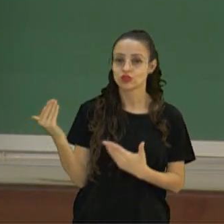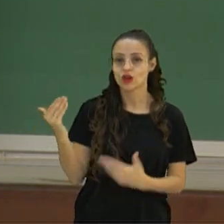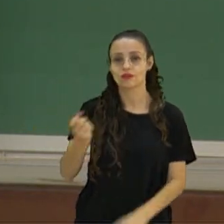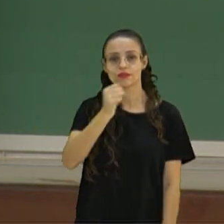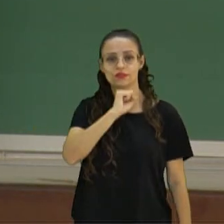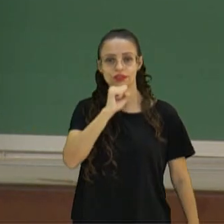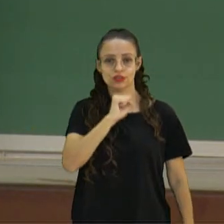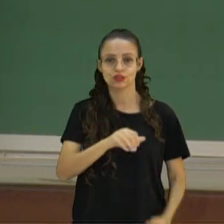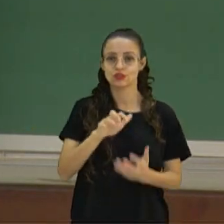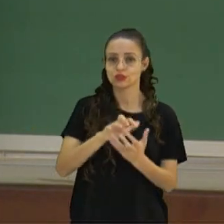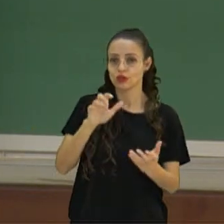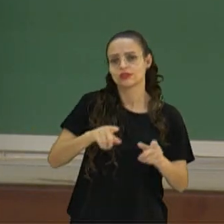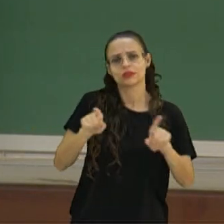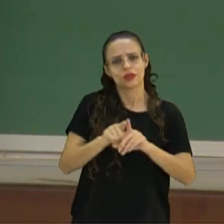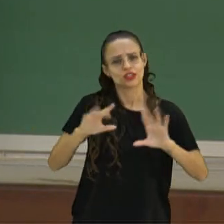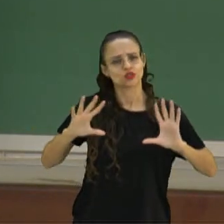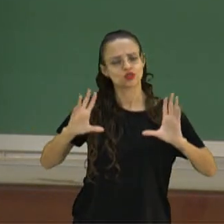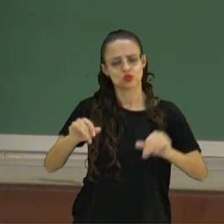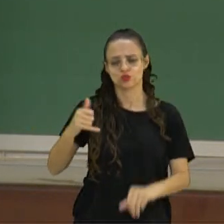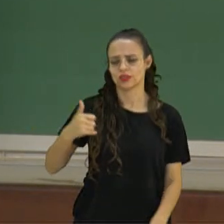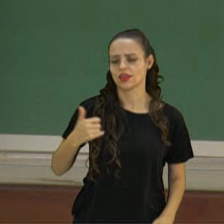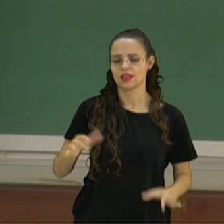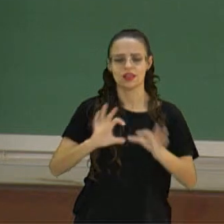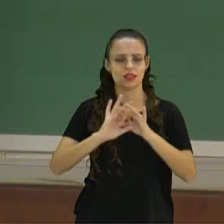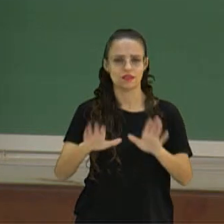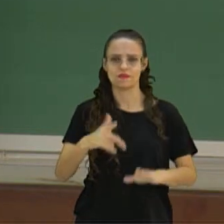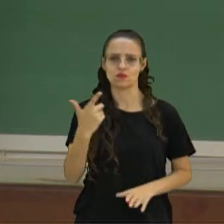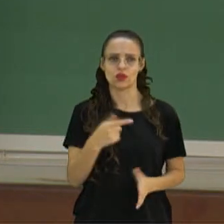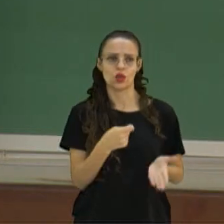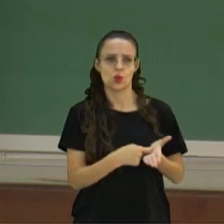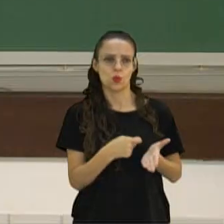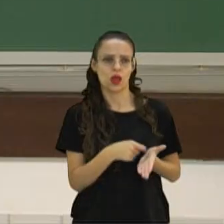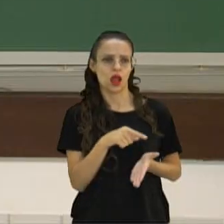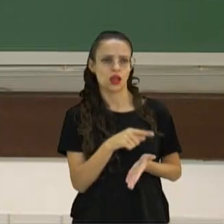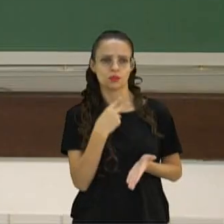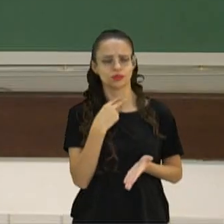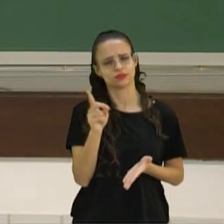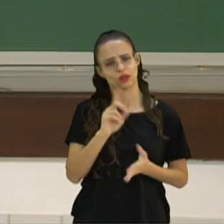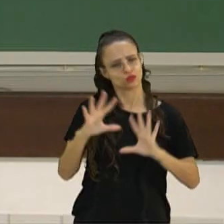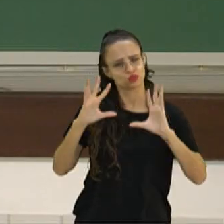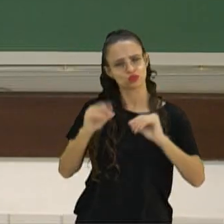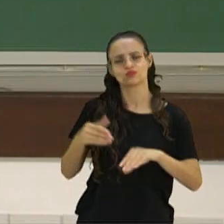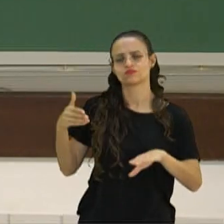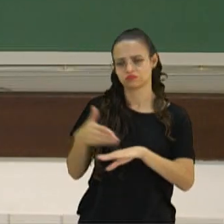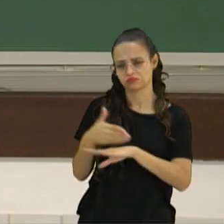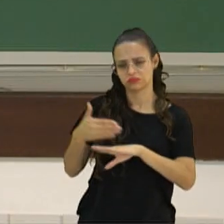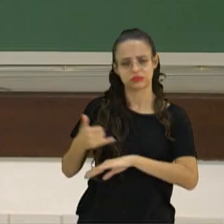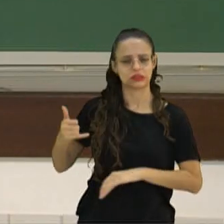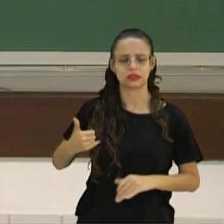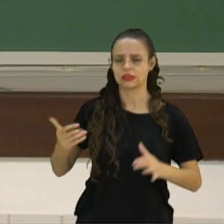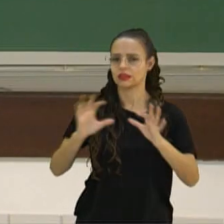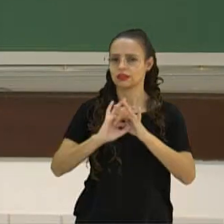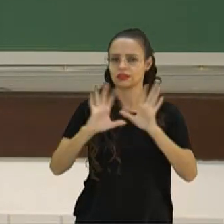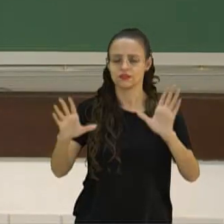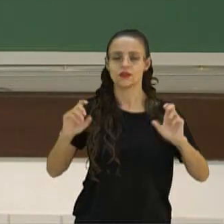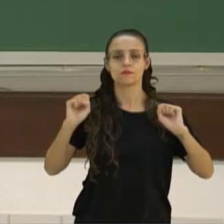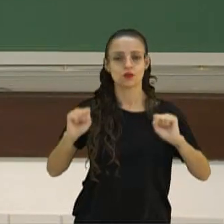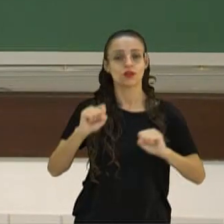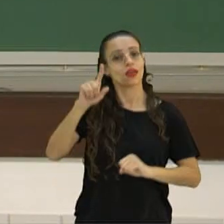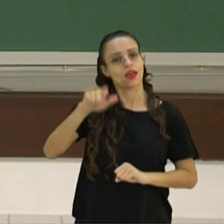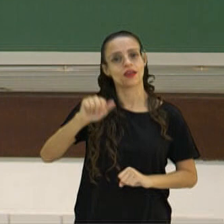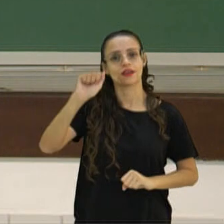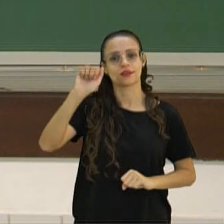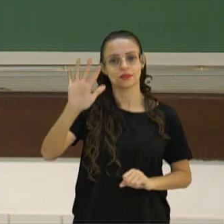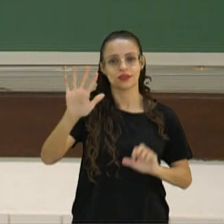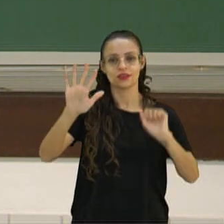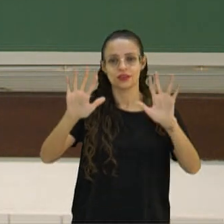idosos também. Então, ela é para todas as idades, né? Não tem restrição. Então, todos podem estar participando dessa brincadeira, né, que é chamado de mímica, né?